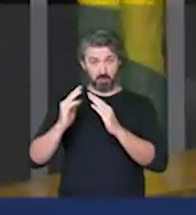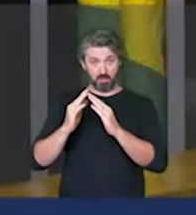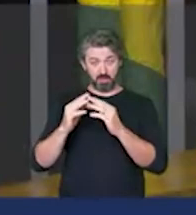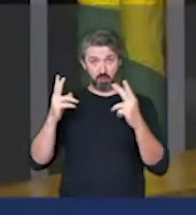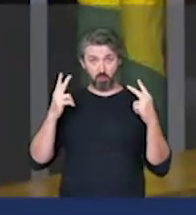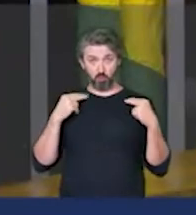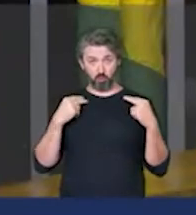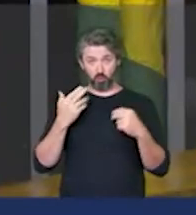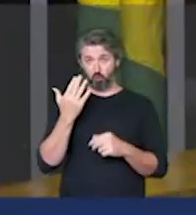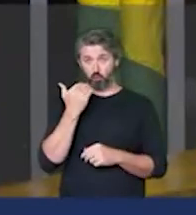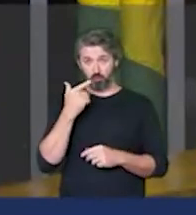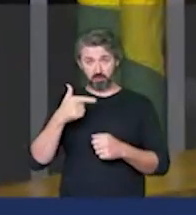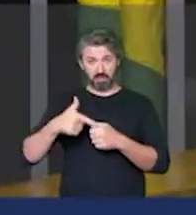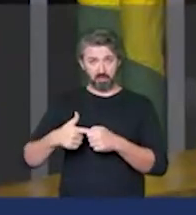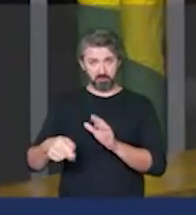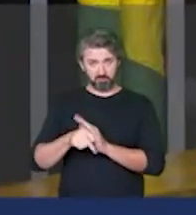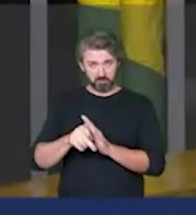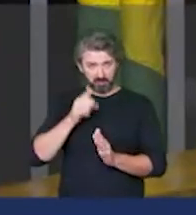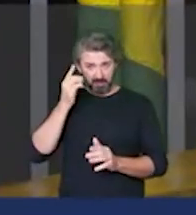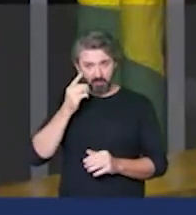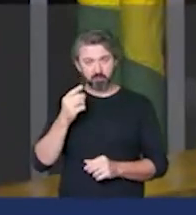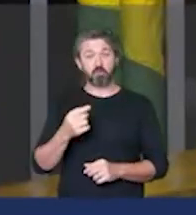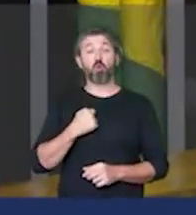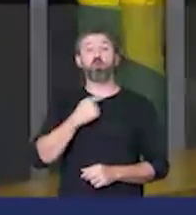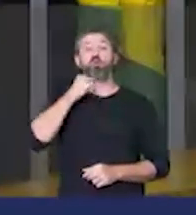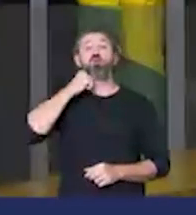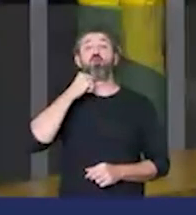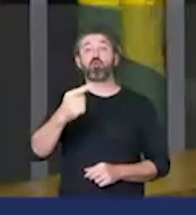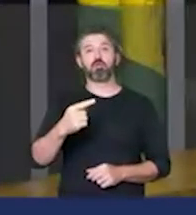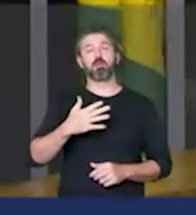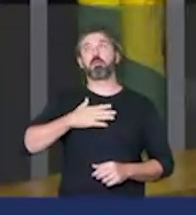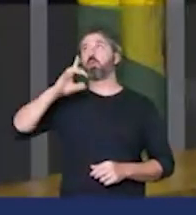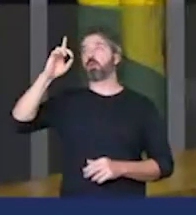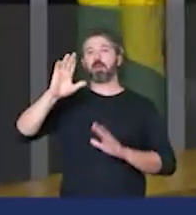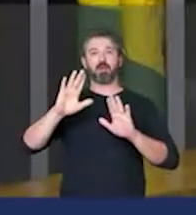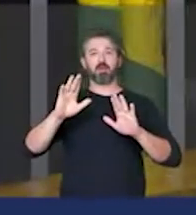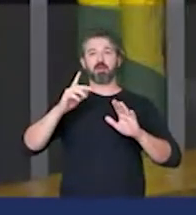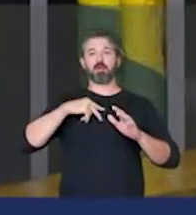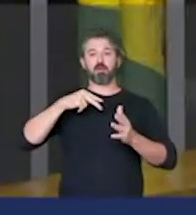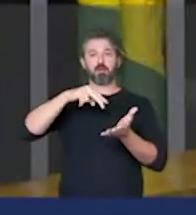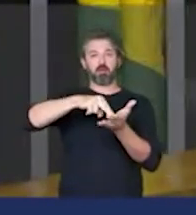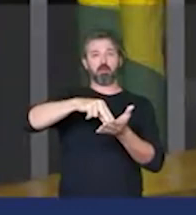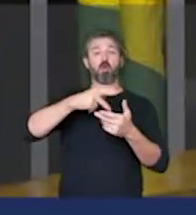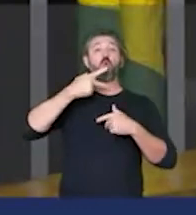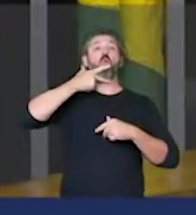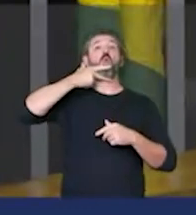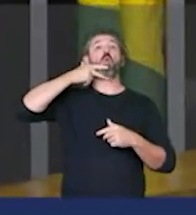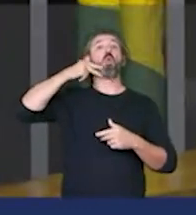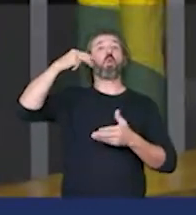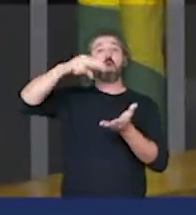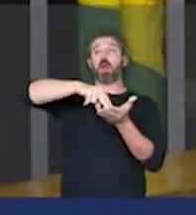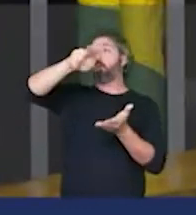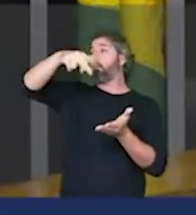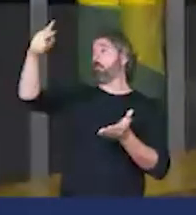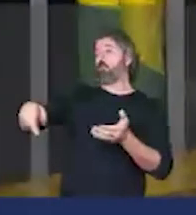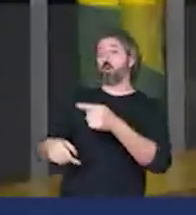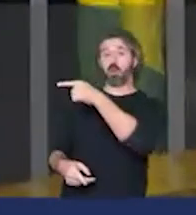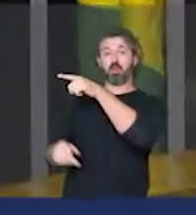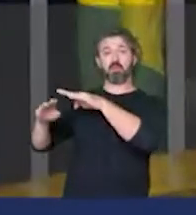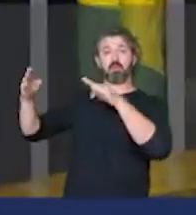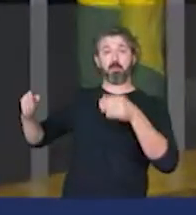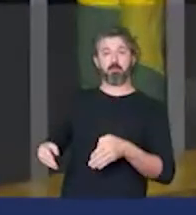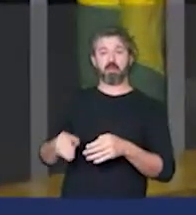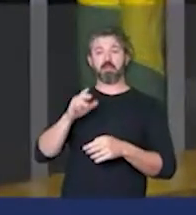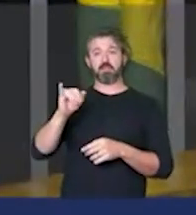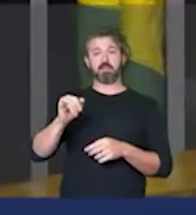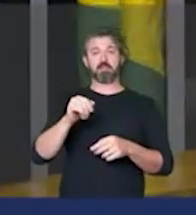casa, motorista, comida e gasolina para deputado, eu aposto, meu Deus do céu, eu dou cambalhota de cueca na mesa diretora da Câmara dos Deputados